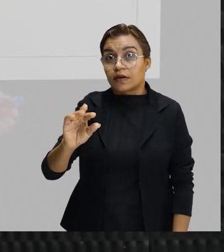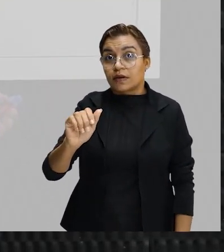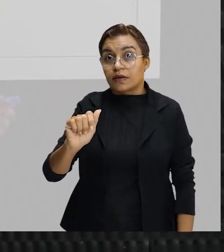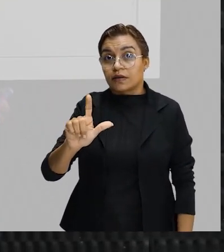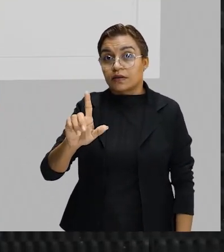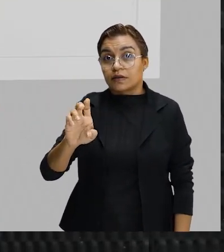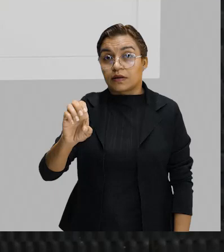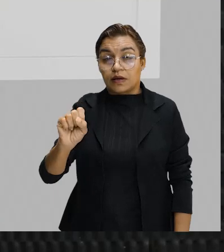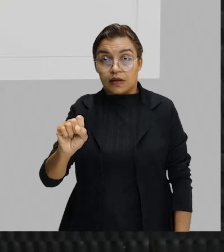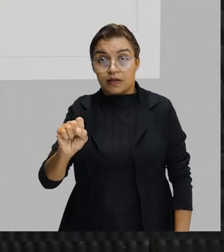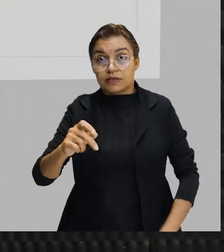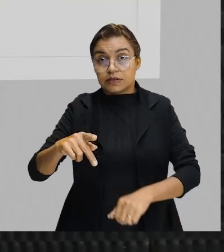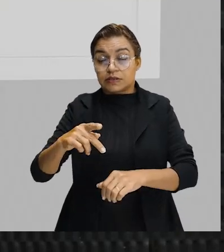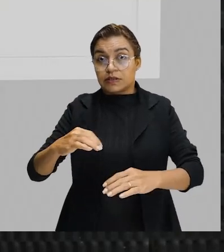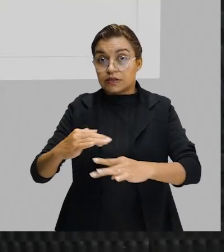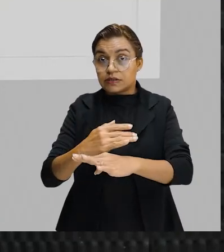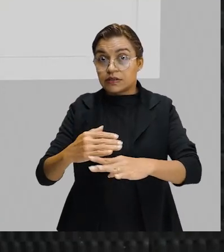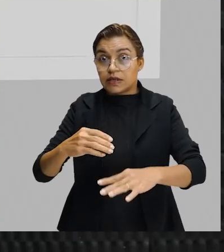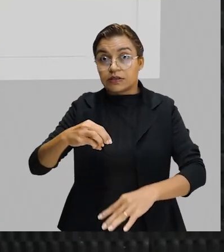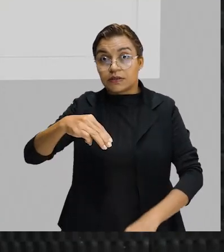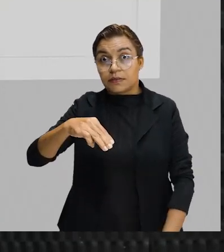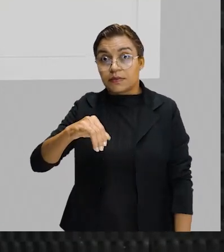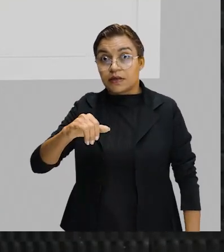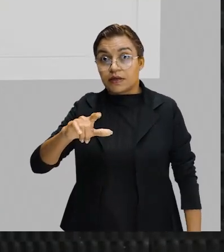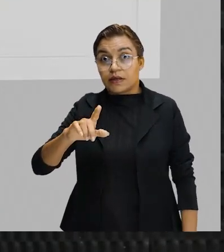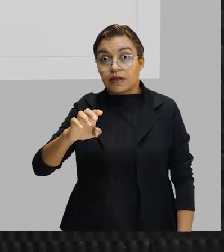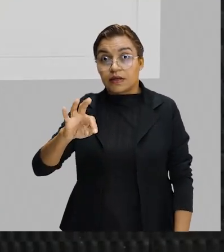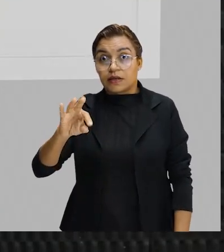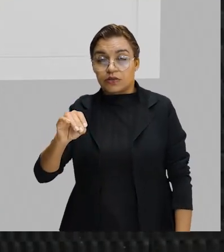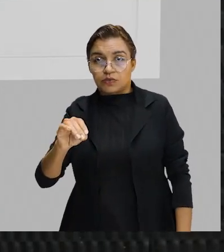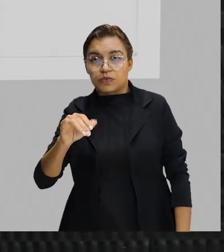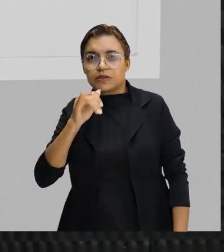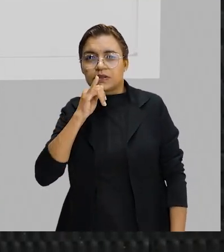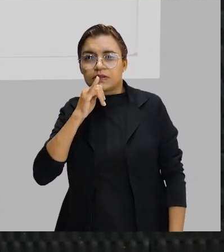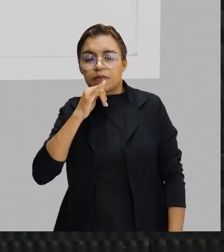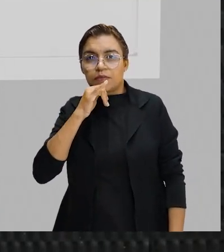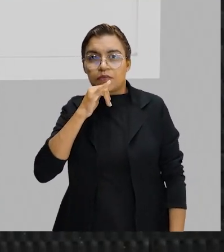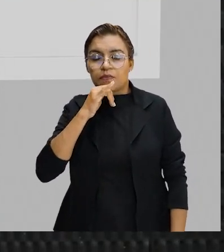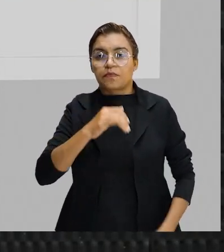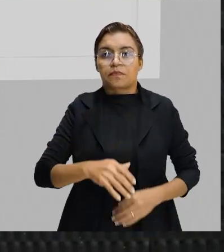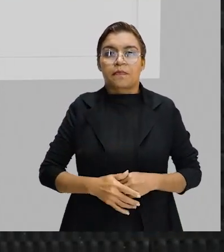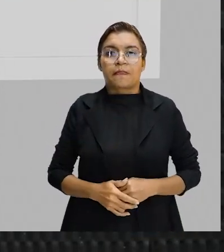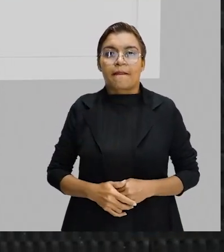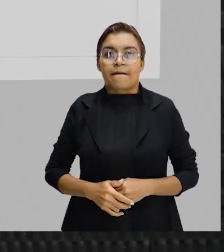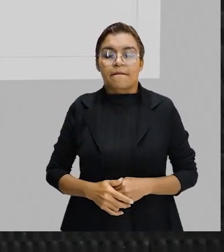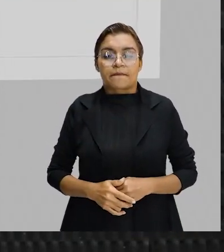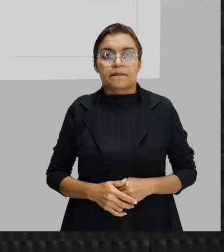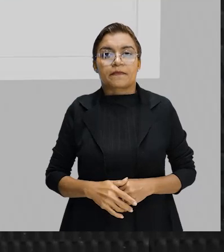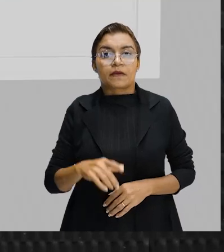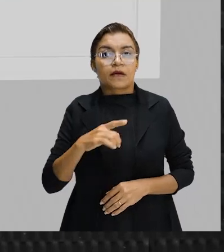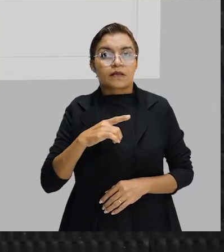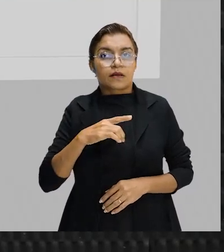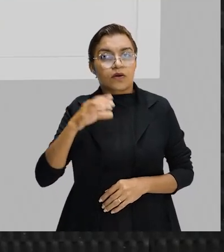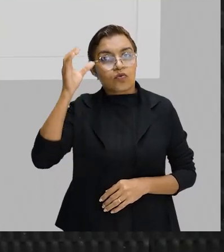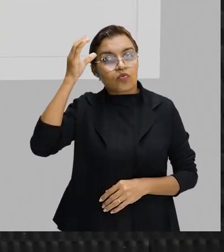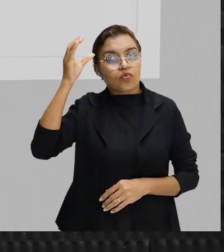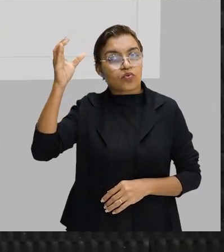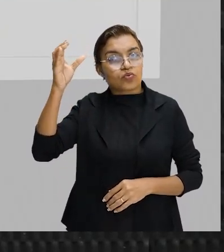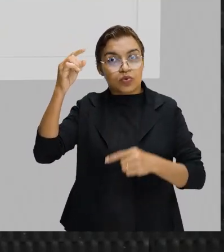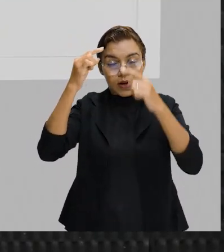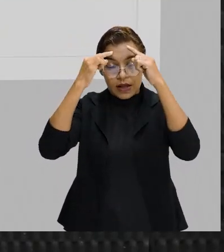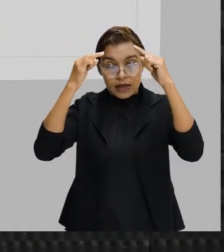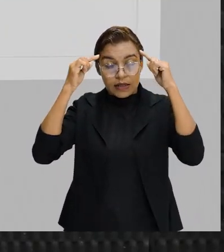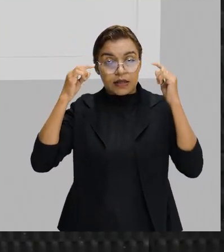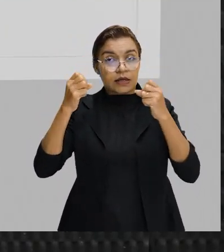de Mileto, a cidade de Samos, como Pitágoras, por exemplo. Tá? Então nós temos aqui a cultura grega, correto? A